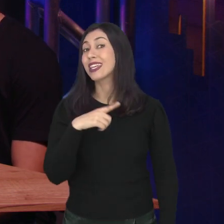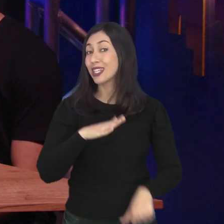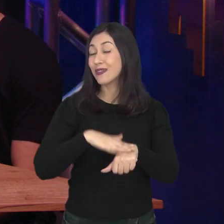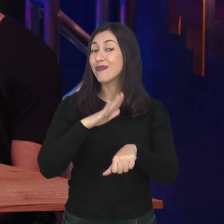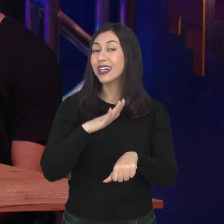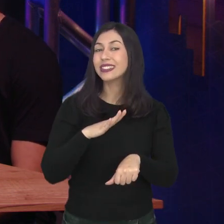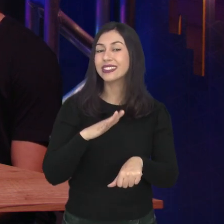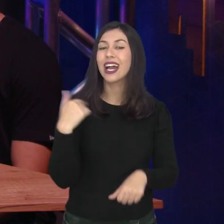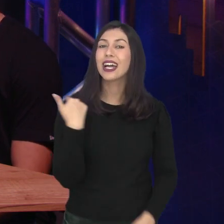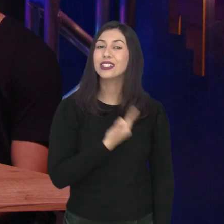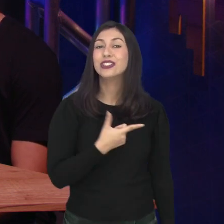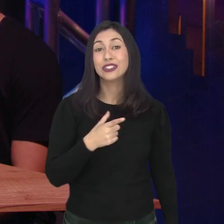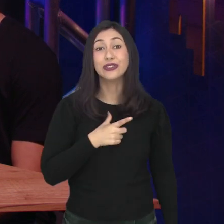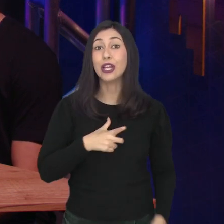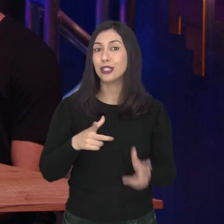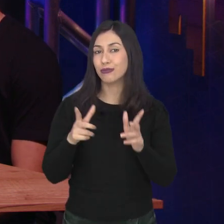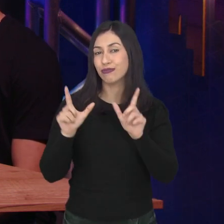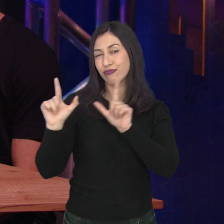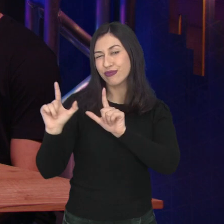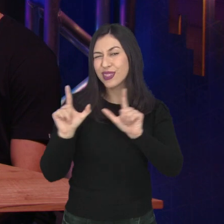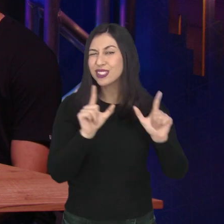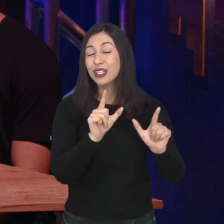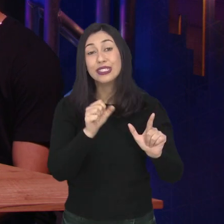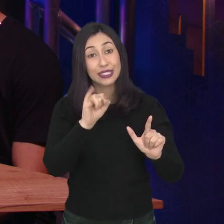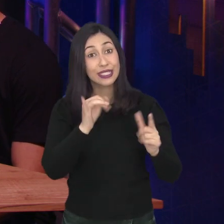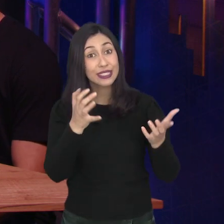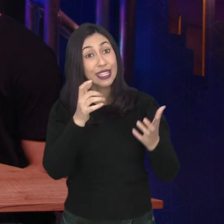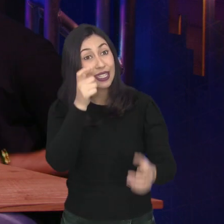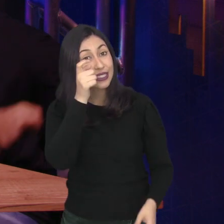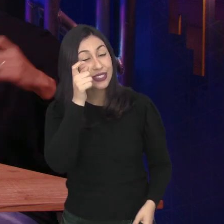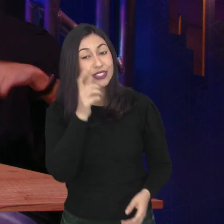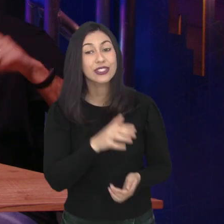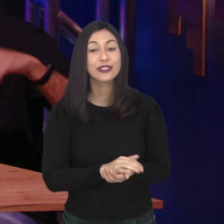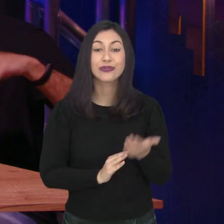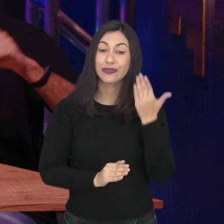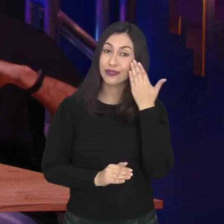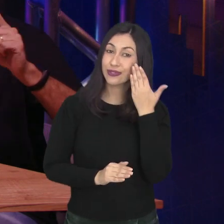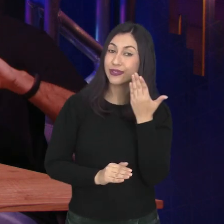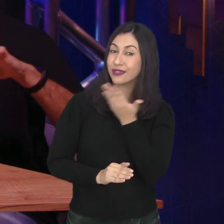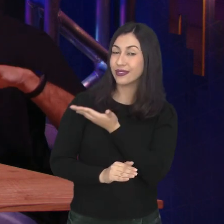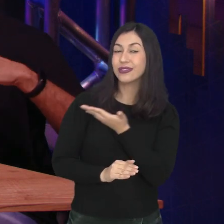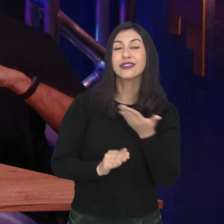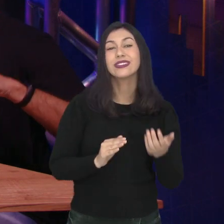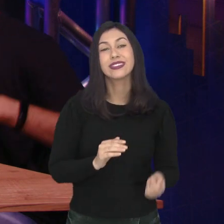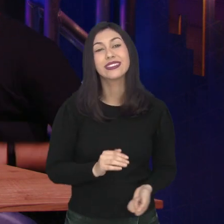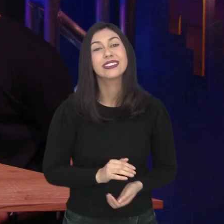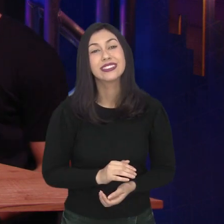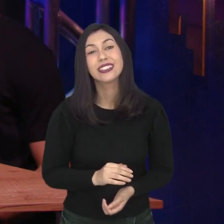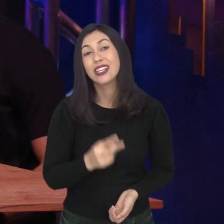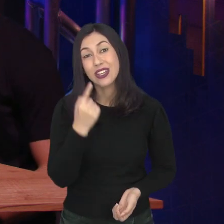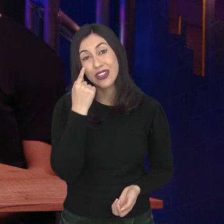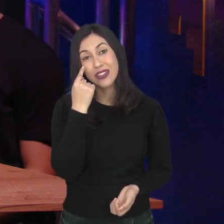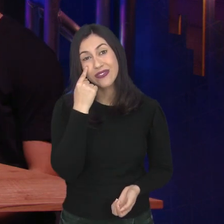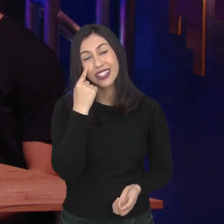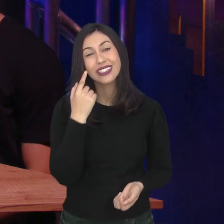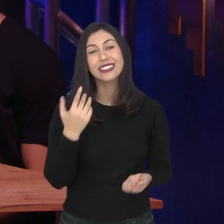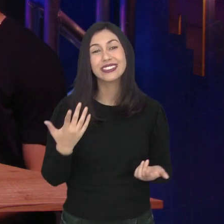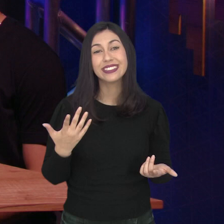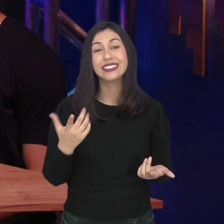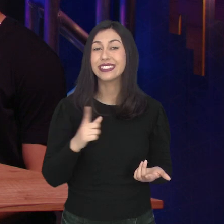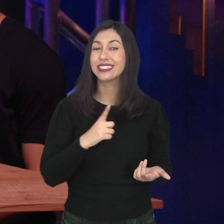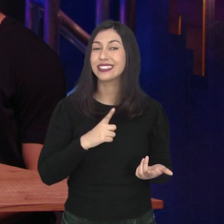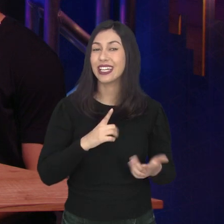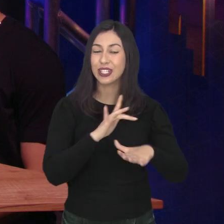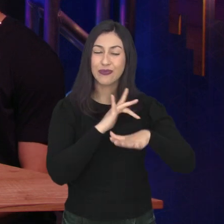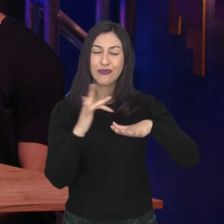tem mais, mas a gente já tem bastante episódio do Pode Ser, né? Se vocês quiserem assistir. É só ir para baixo aqui e escutar a gente. É isso aí, a